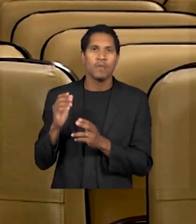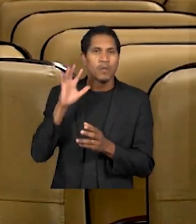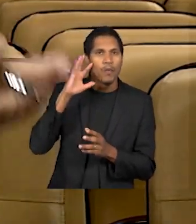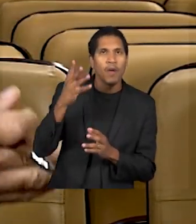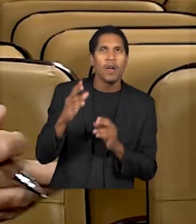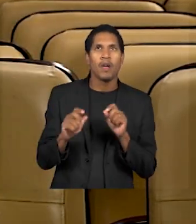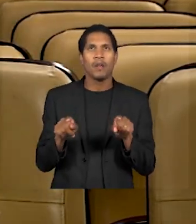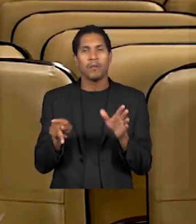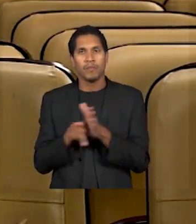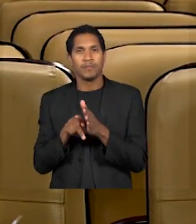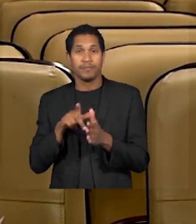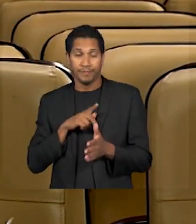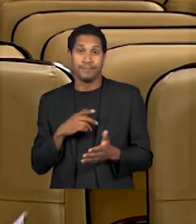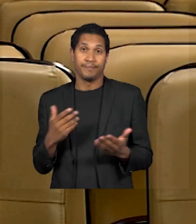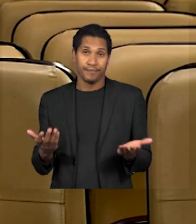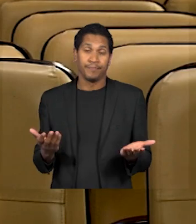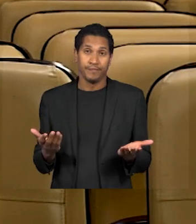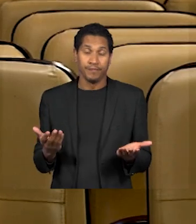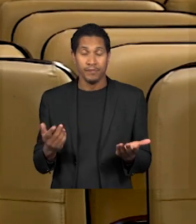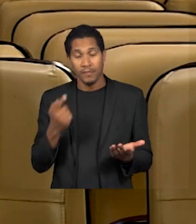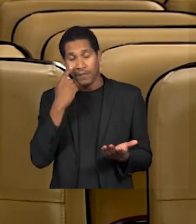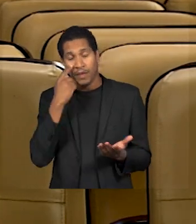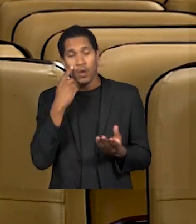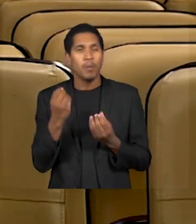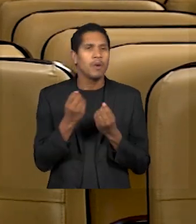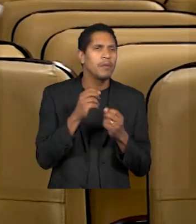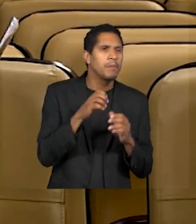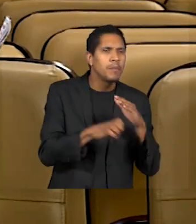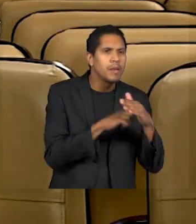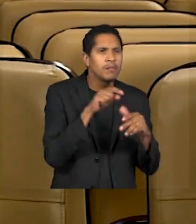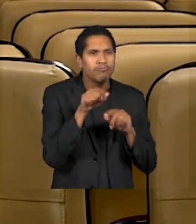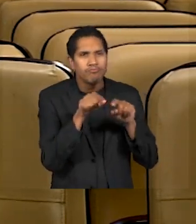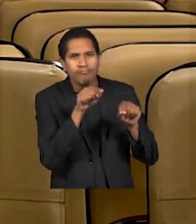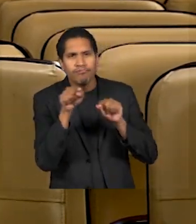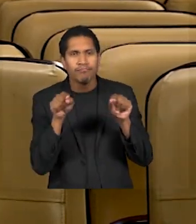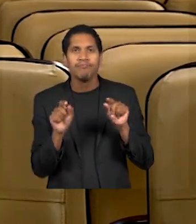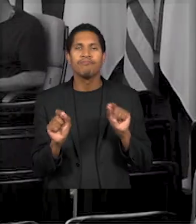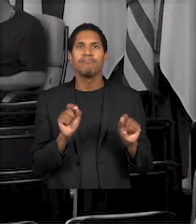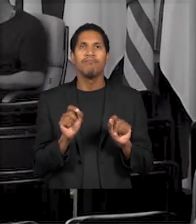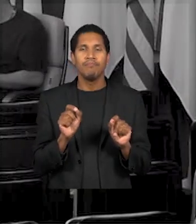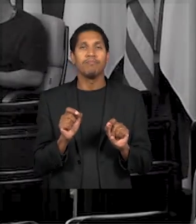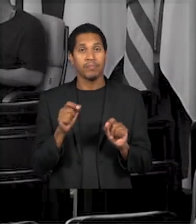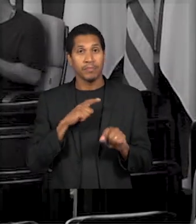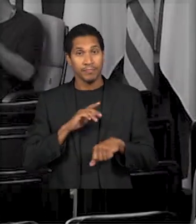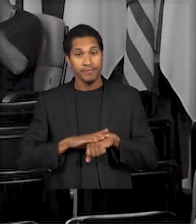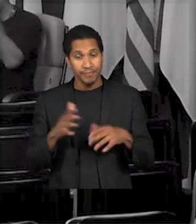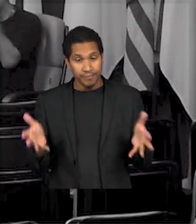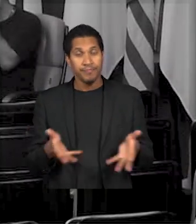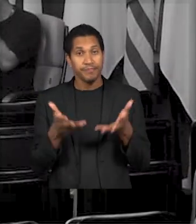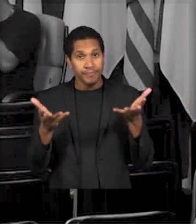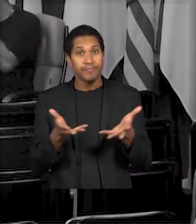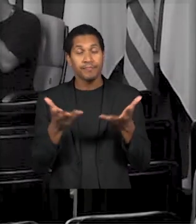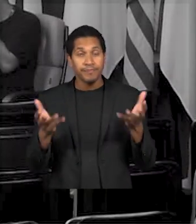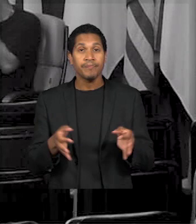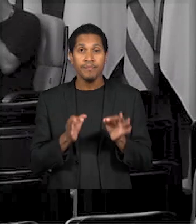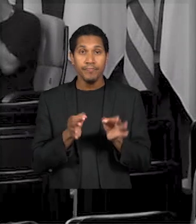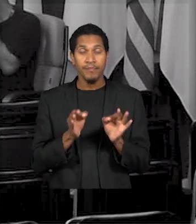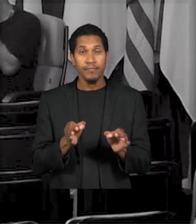os promotores públicos, de ir atrás dessas empresas a fim de trabalhar no sentido